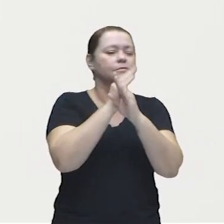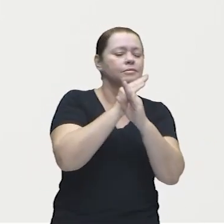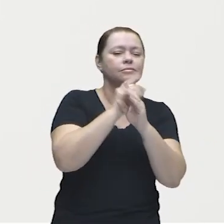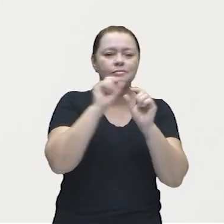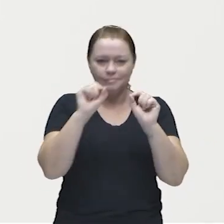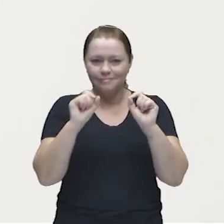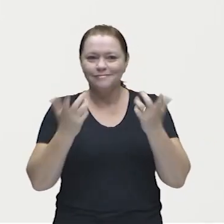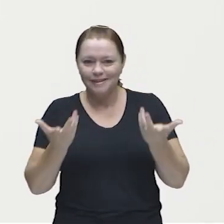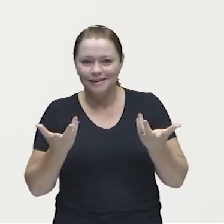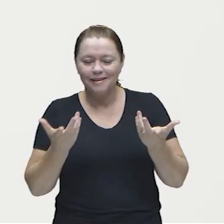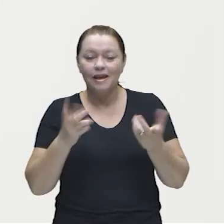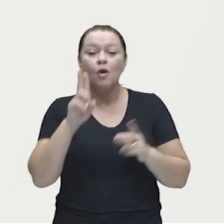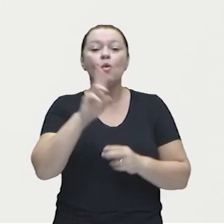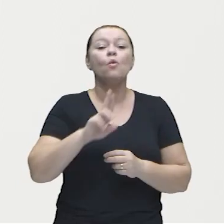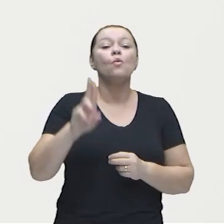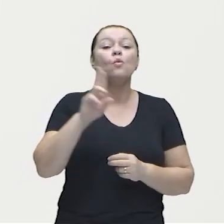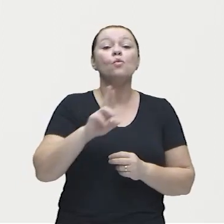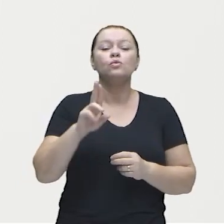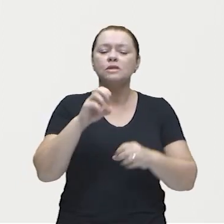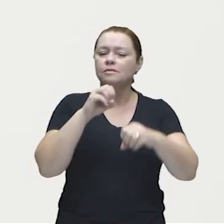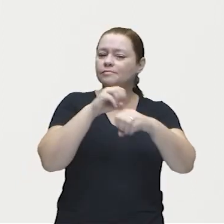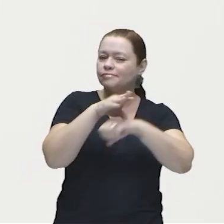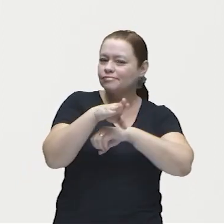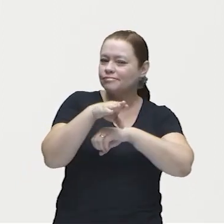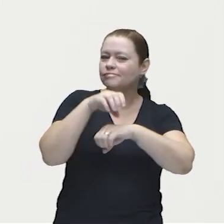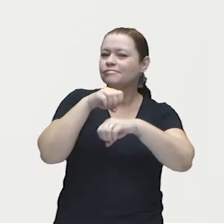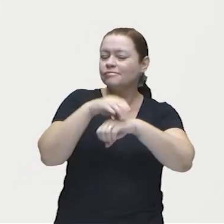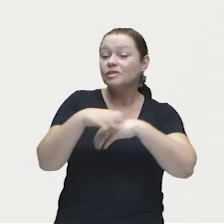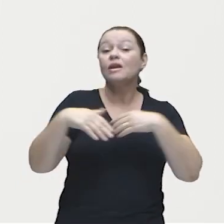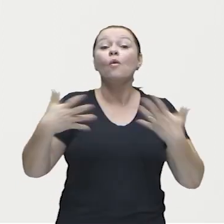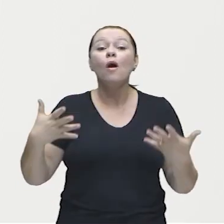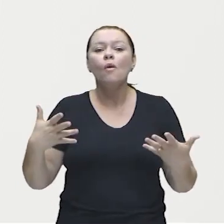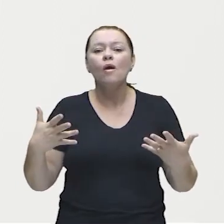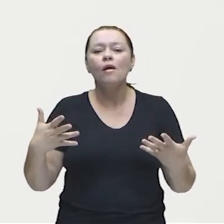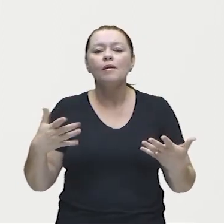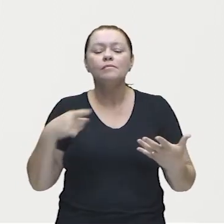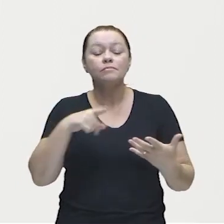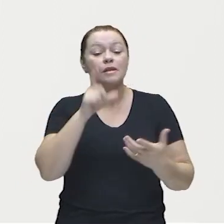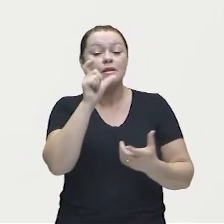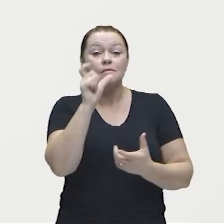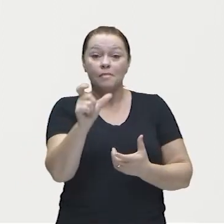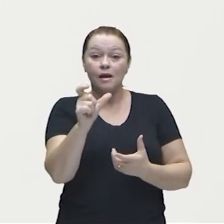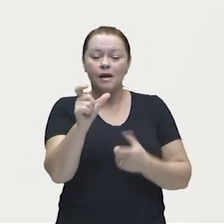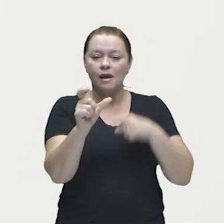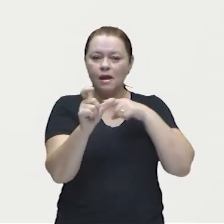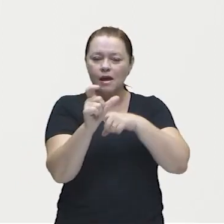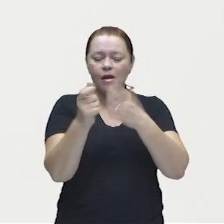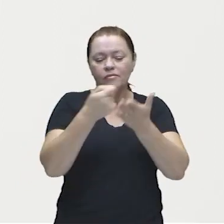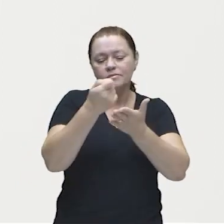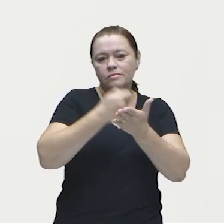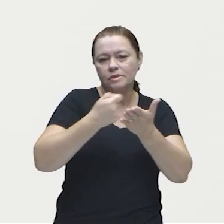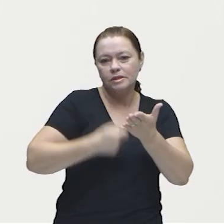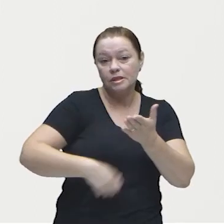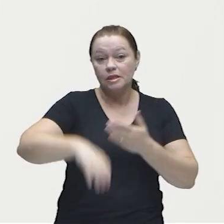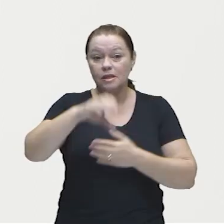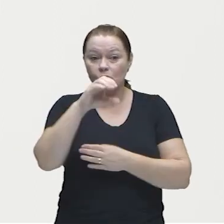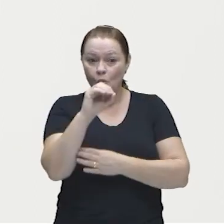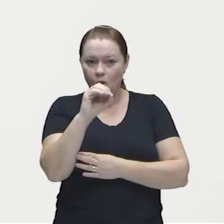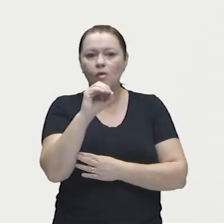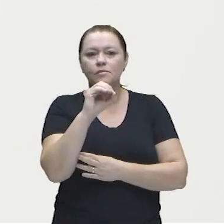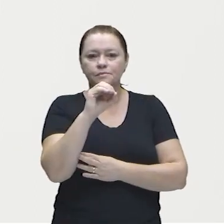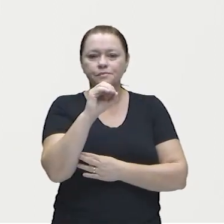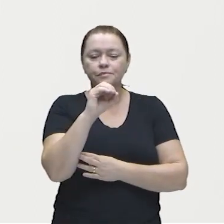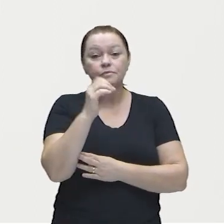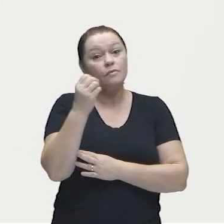é? Utilizando essa pista. E qual é a pista? As palavras são escritas com O